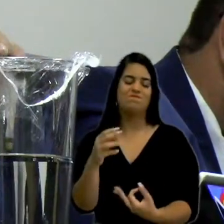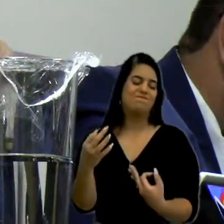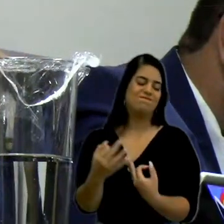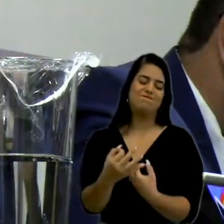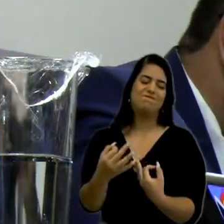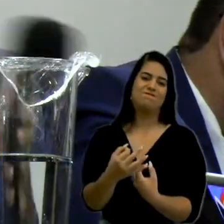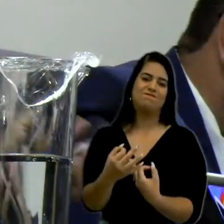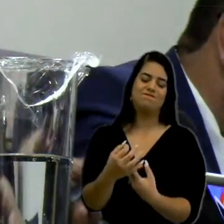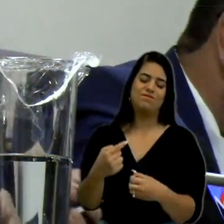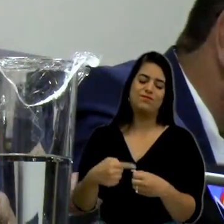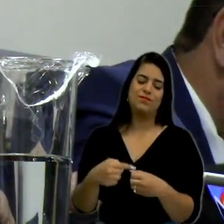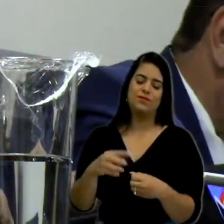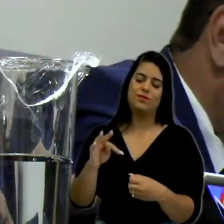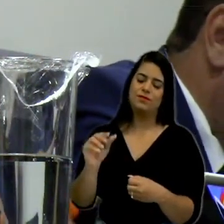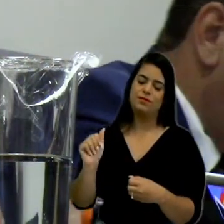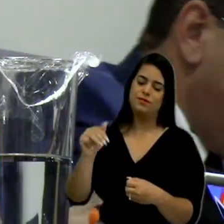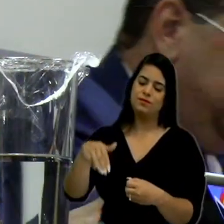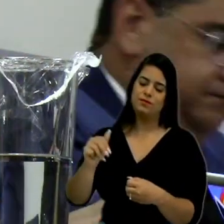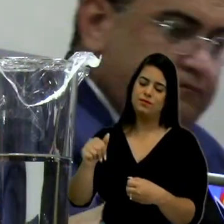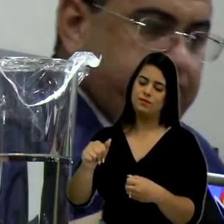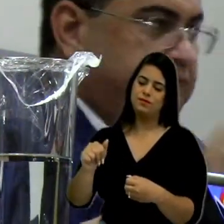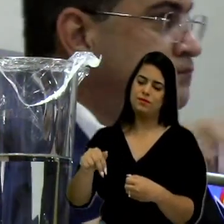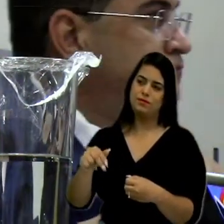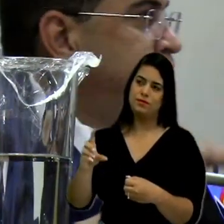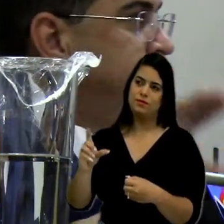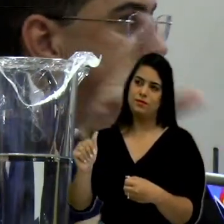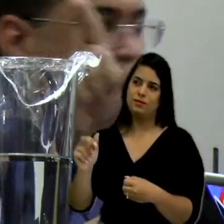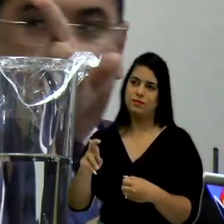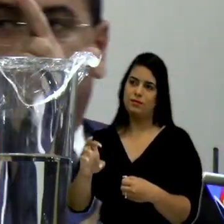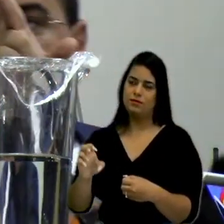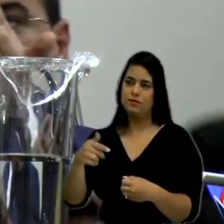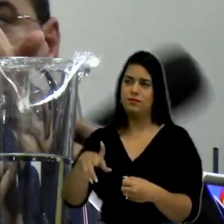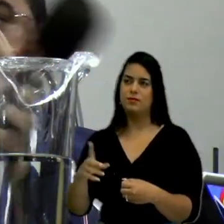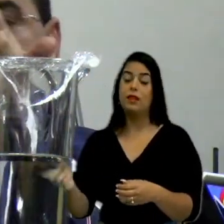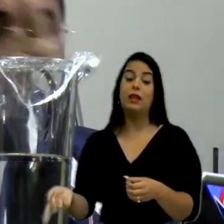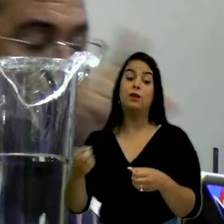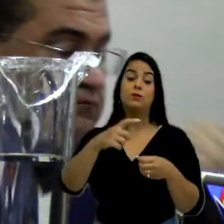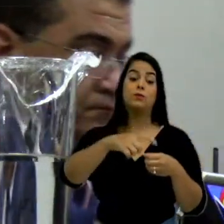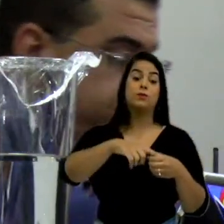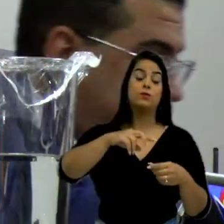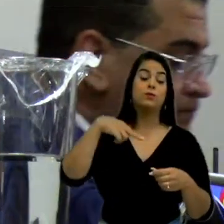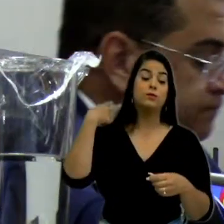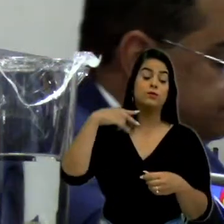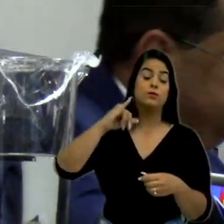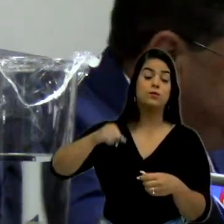cidade de Tamandaré. Júnior, vota ali para Júnior, por favor. Vota ali para Júnior, por favor.